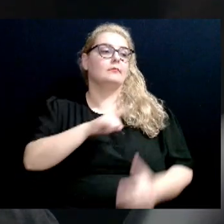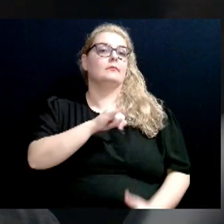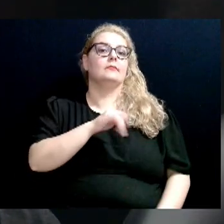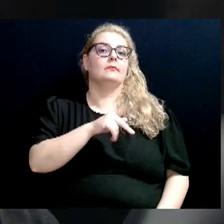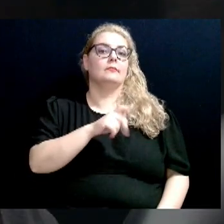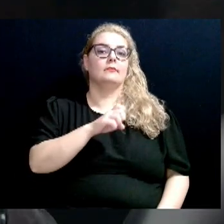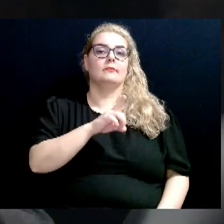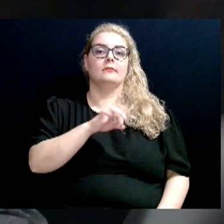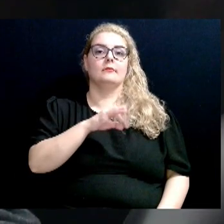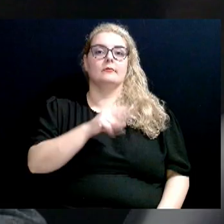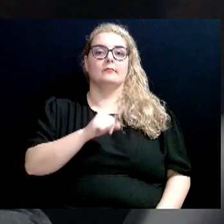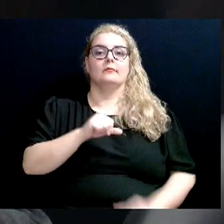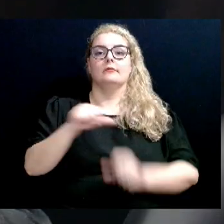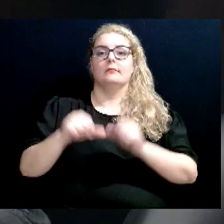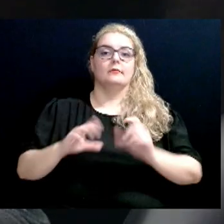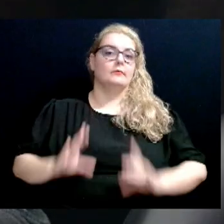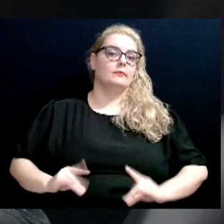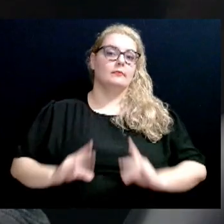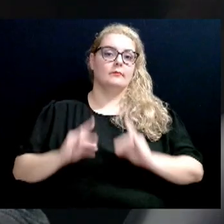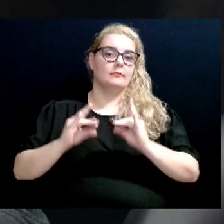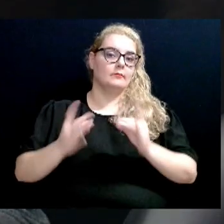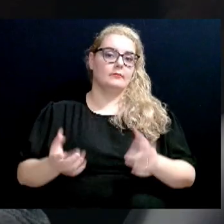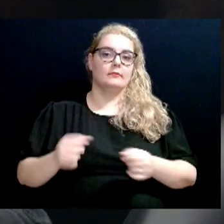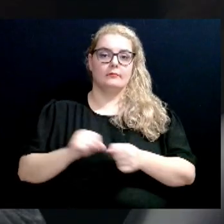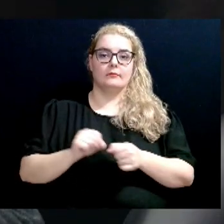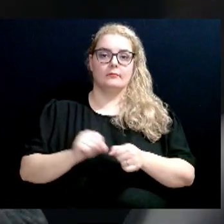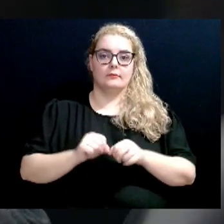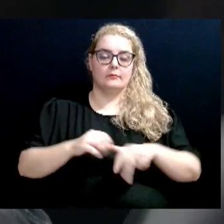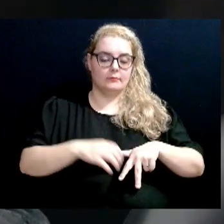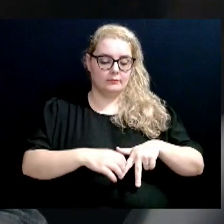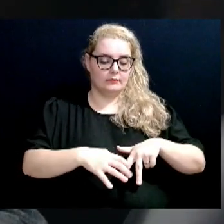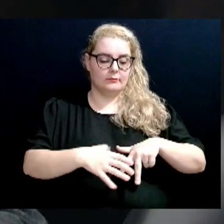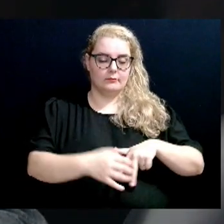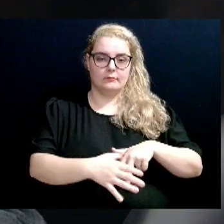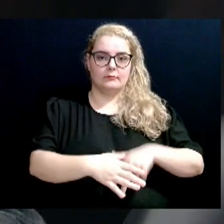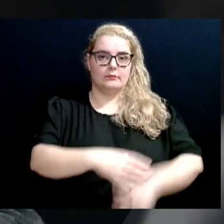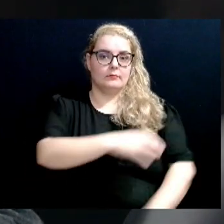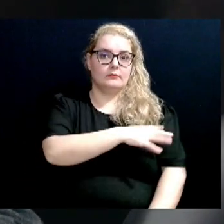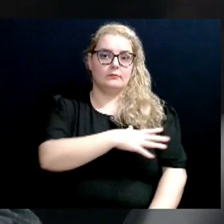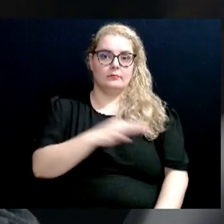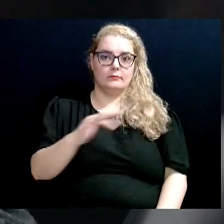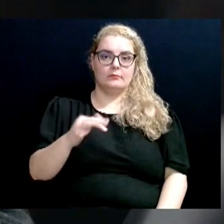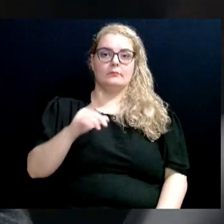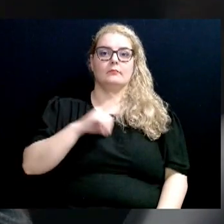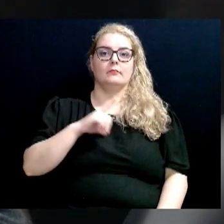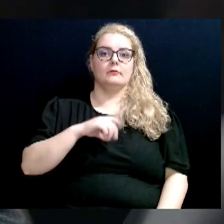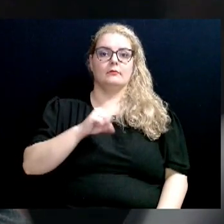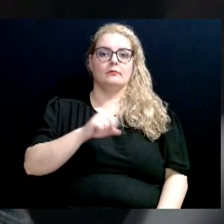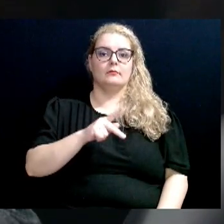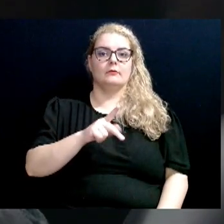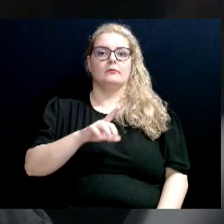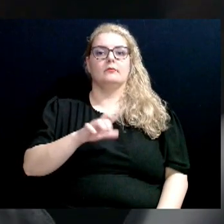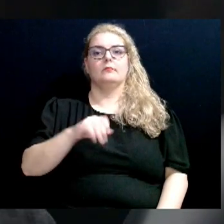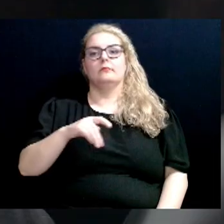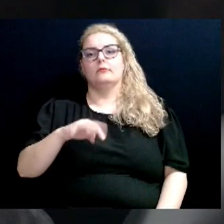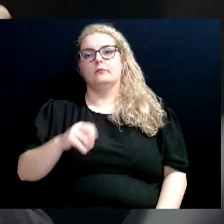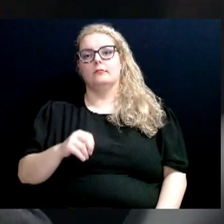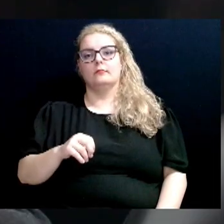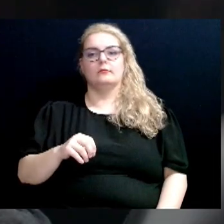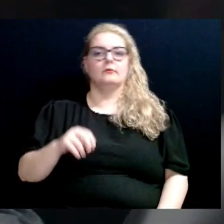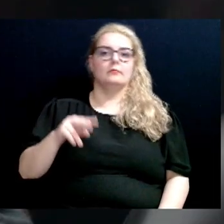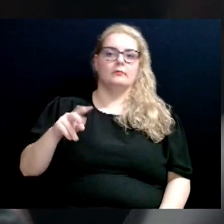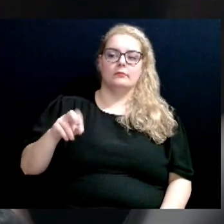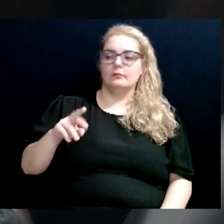alteração hormonal que faz a mulher ter o inchaço nas pernas e dores. Aí tem suplemento pro lipedema, o resveratrol, aquela substância que tem dentro